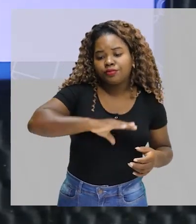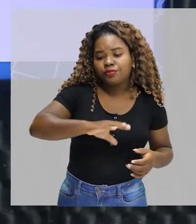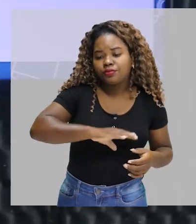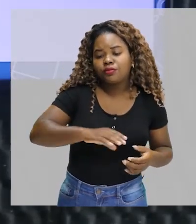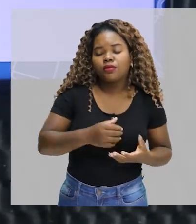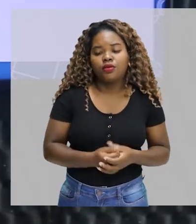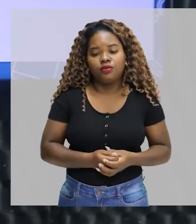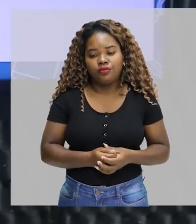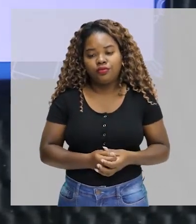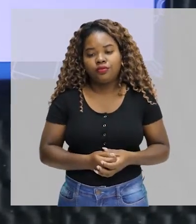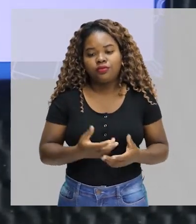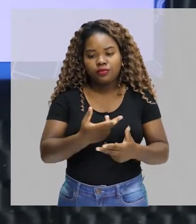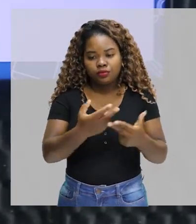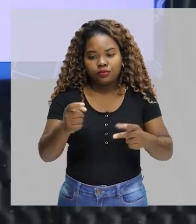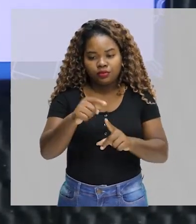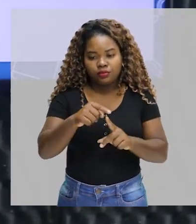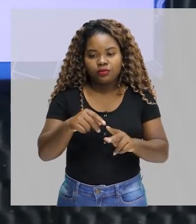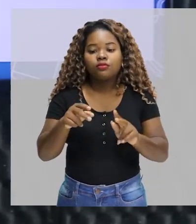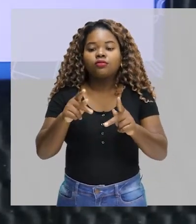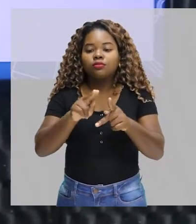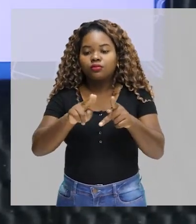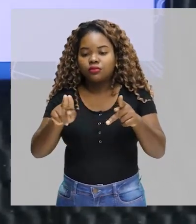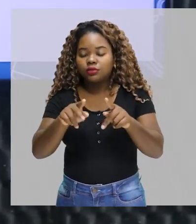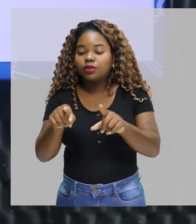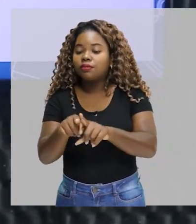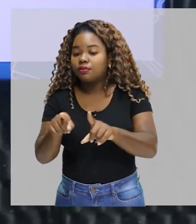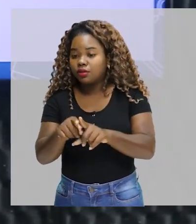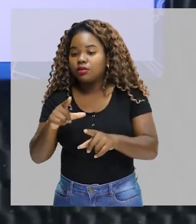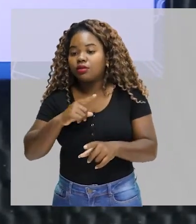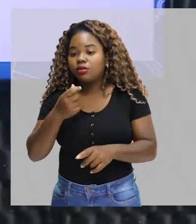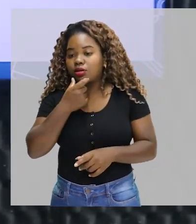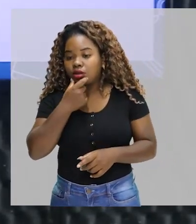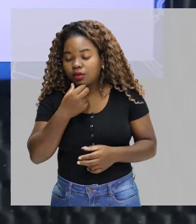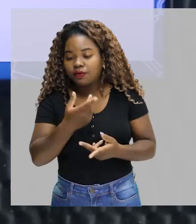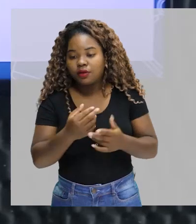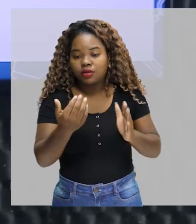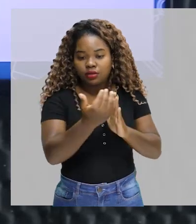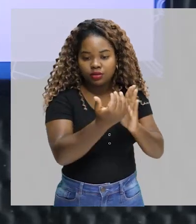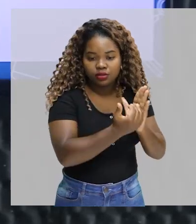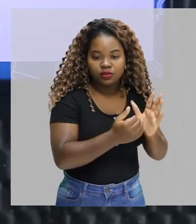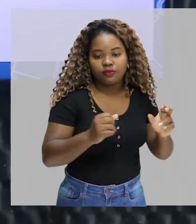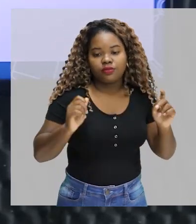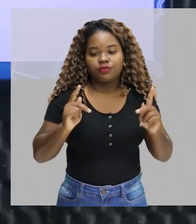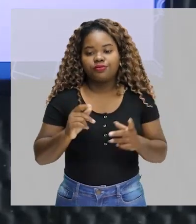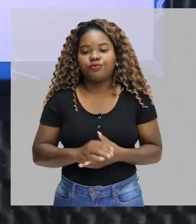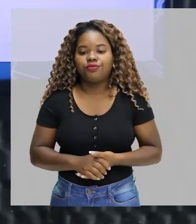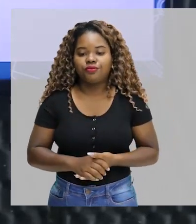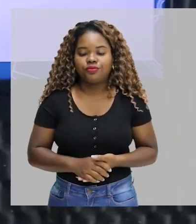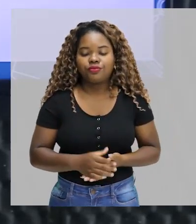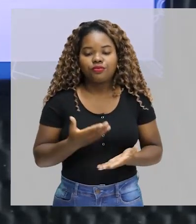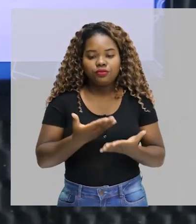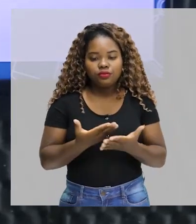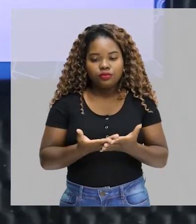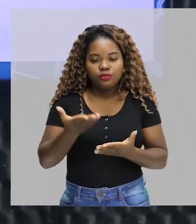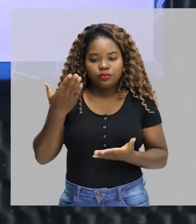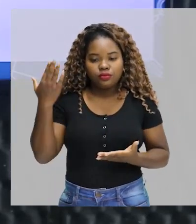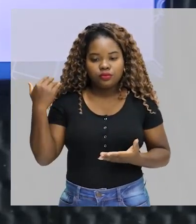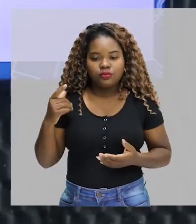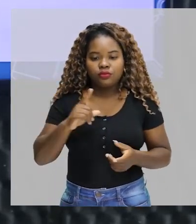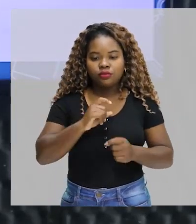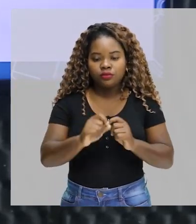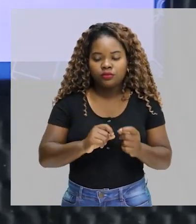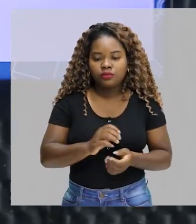pronomes, nós também temos na língua inglesa várias classificações de pronomes, tá? Nas aulas anteriores, nós